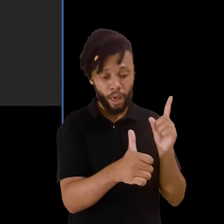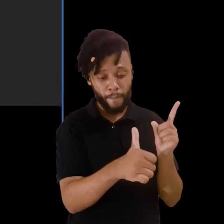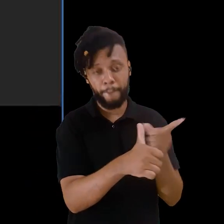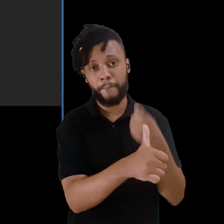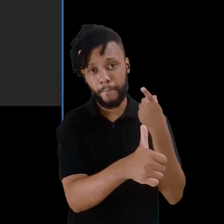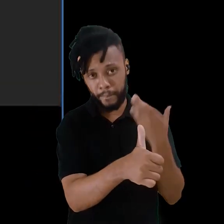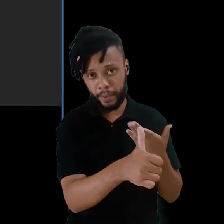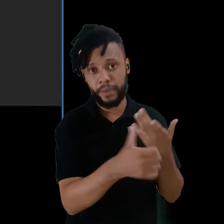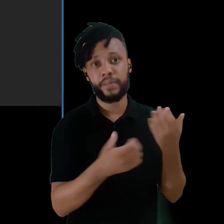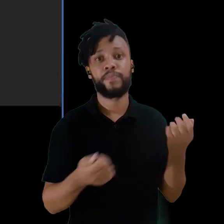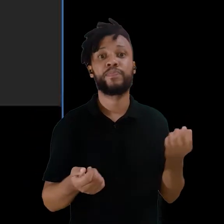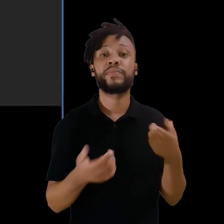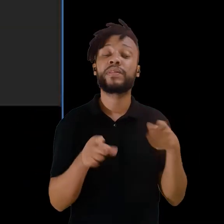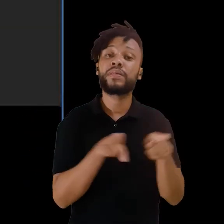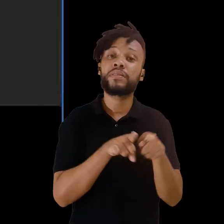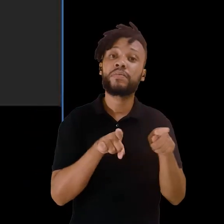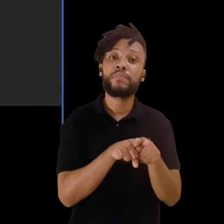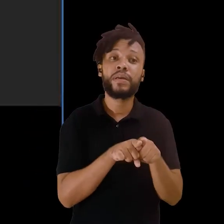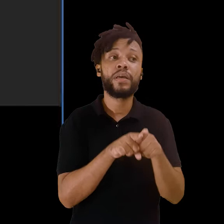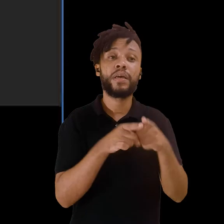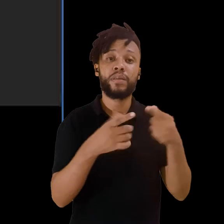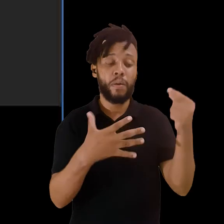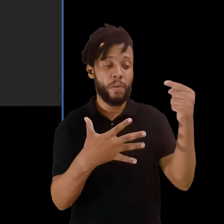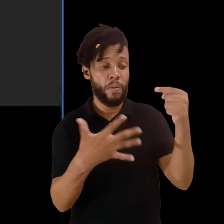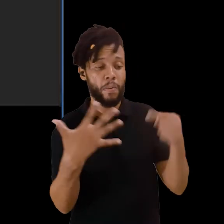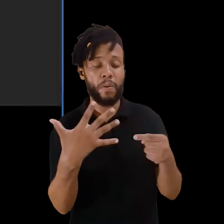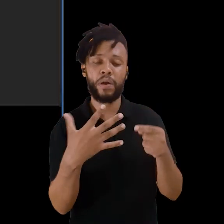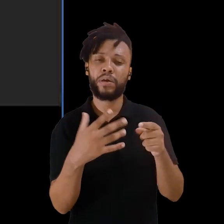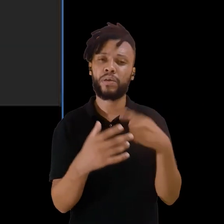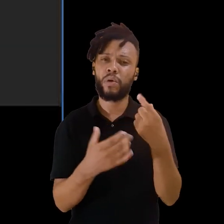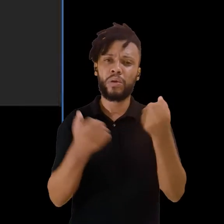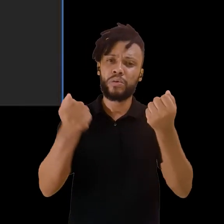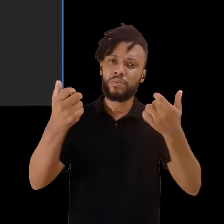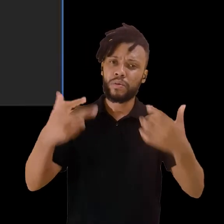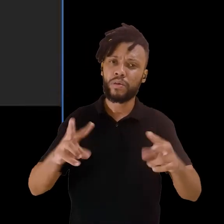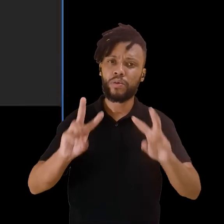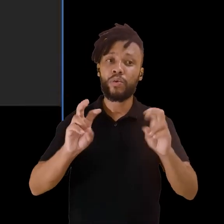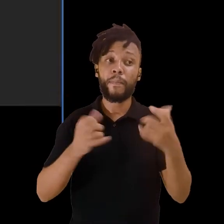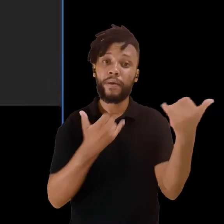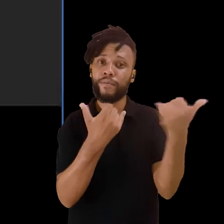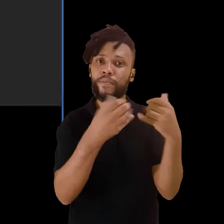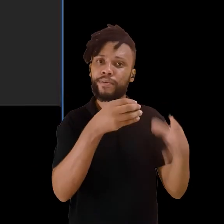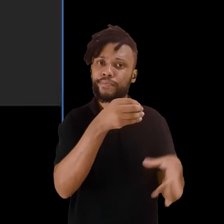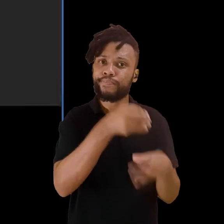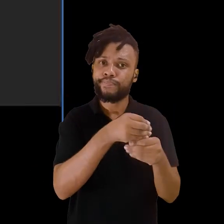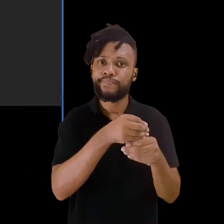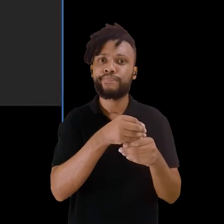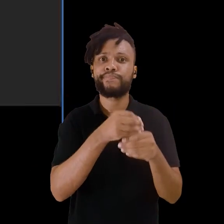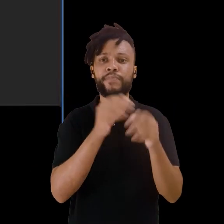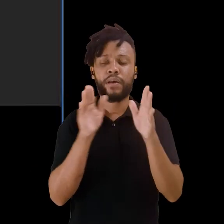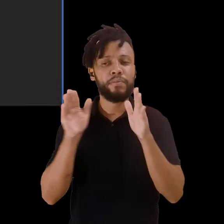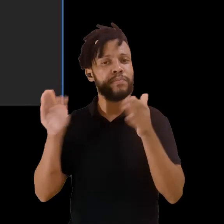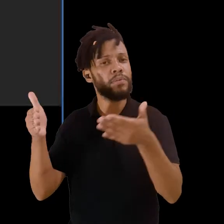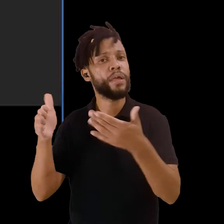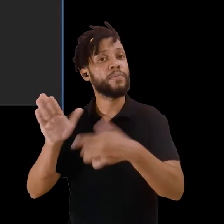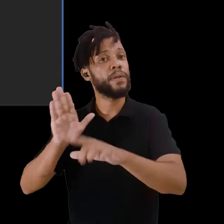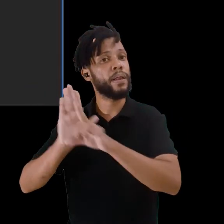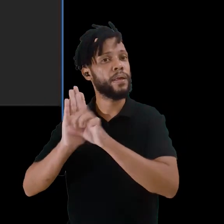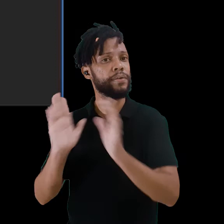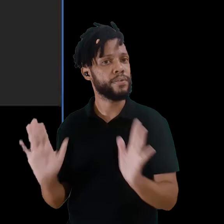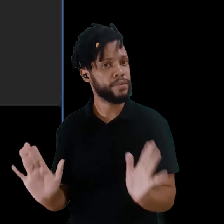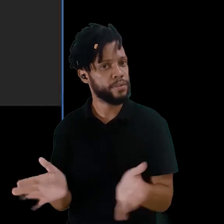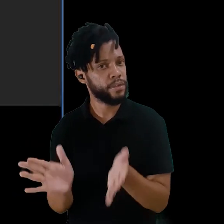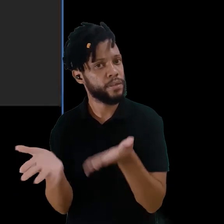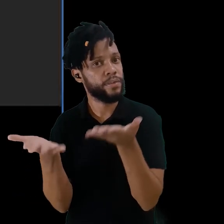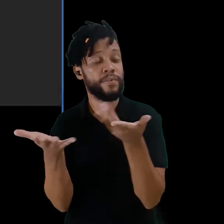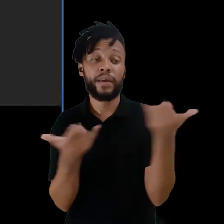1, né? E incluindo as questões que nós abordamos sobre informações complementares para as leis de incentivo. Aqui